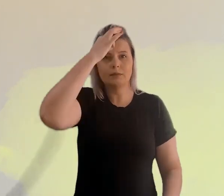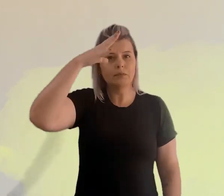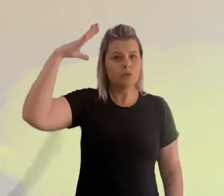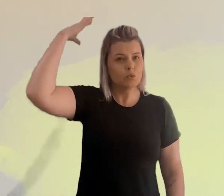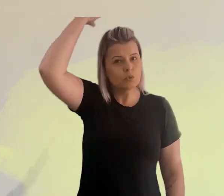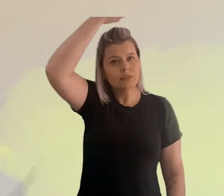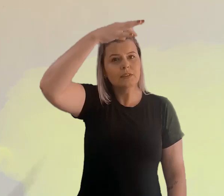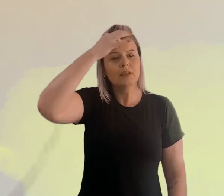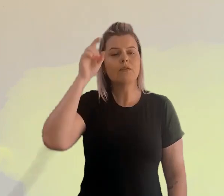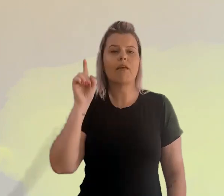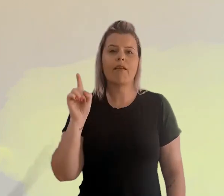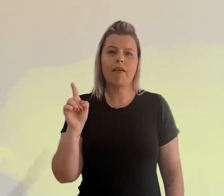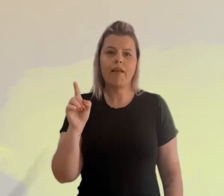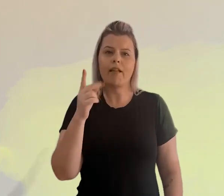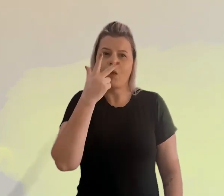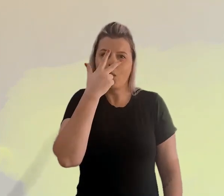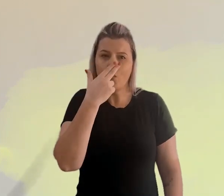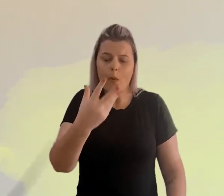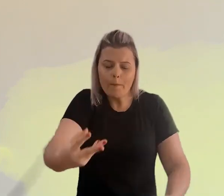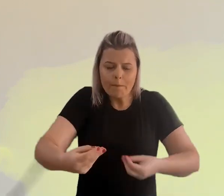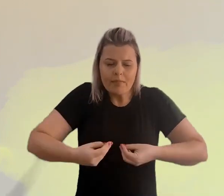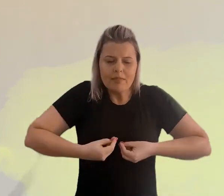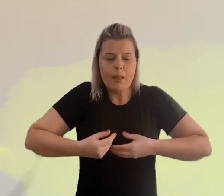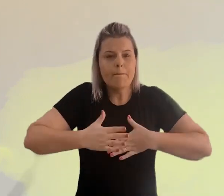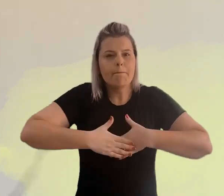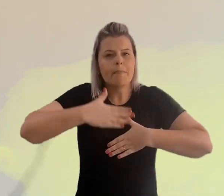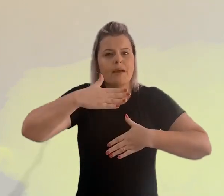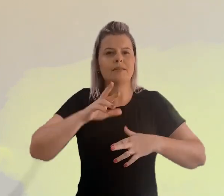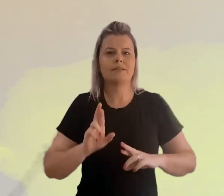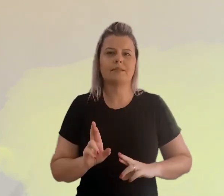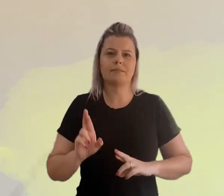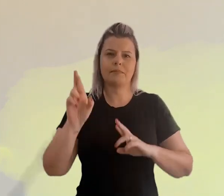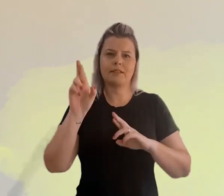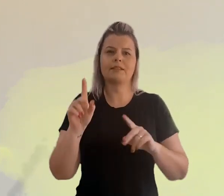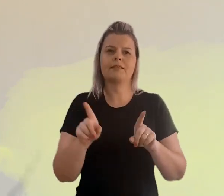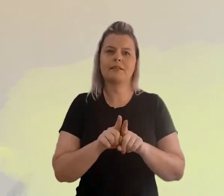que, através do Espírito Santo, Ele alimente a